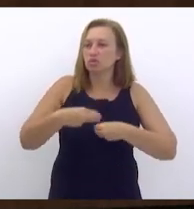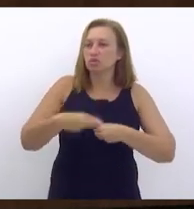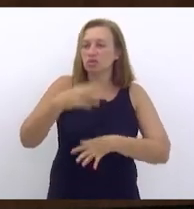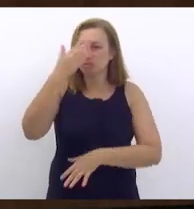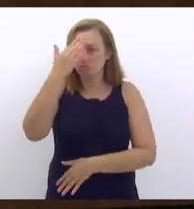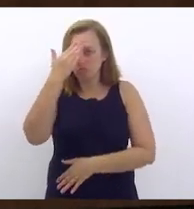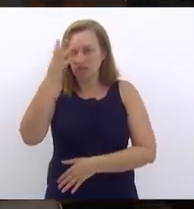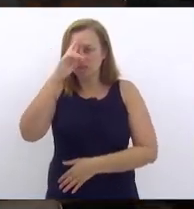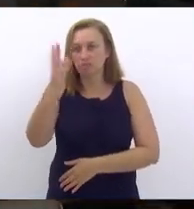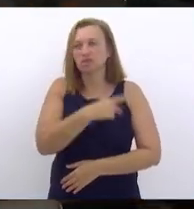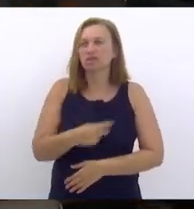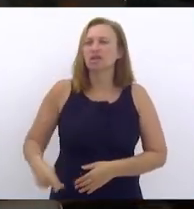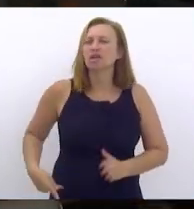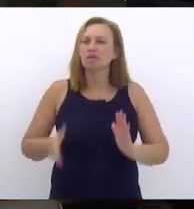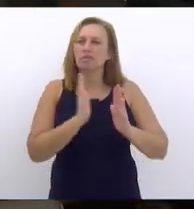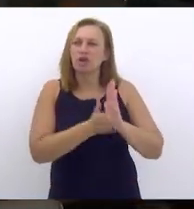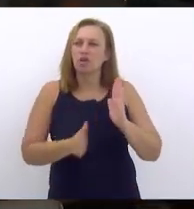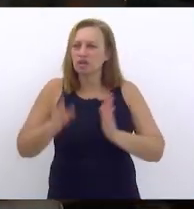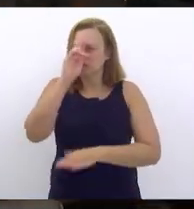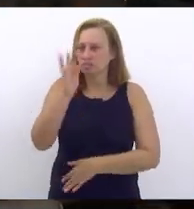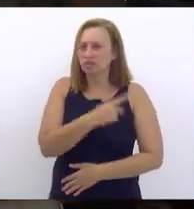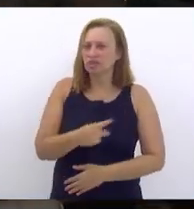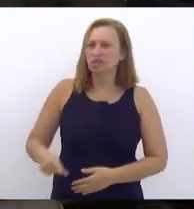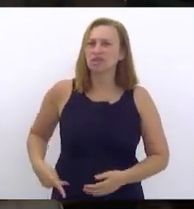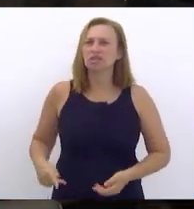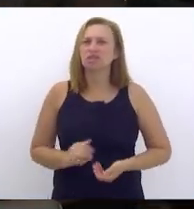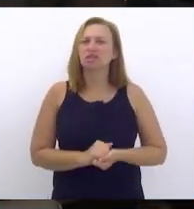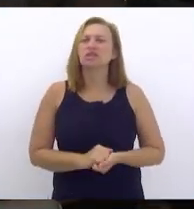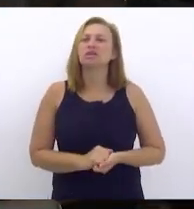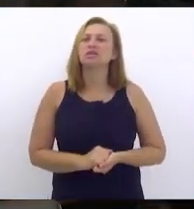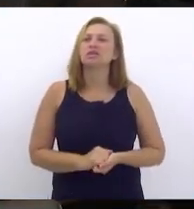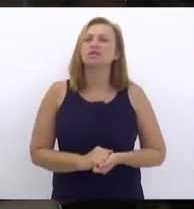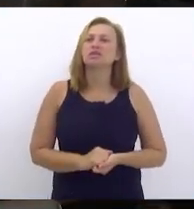Muito obrigado. Pela ordem, presidenta.